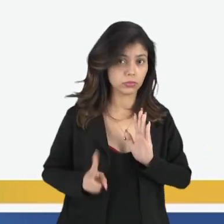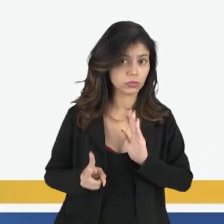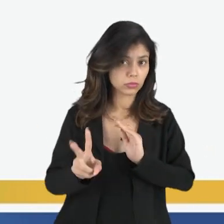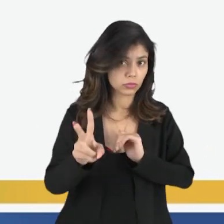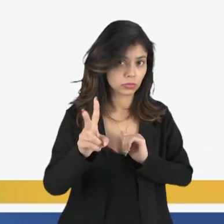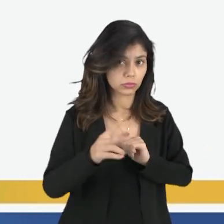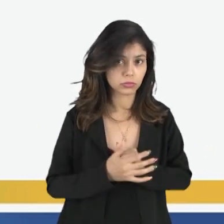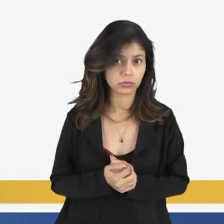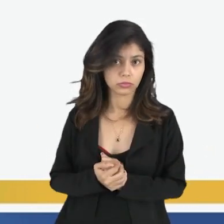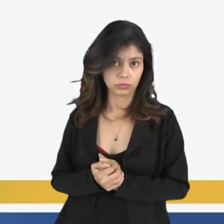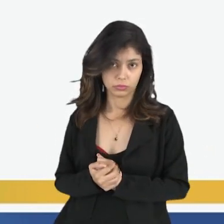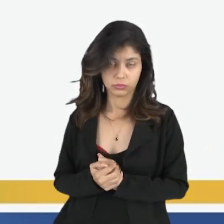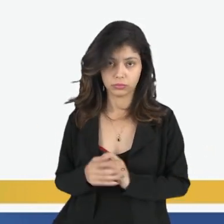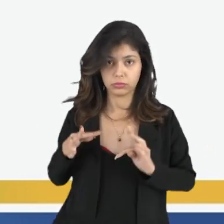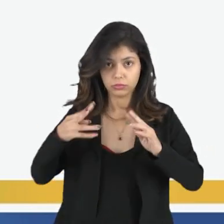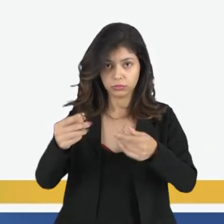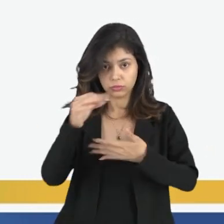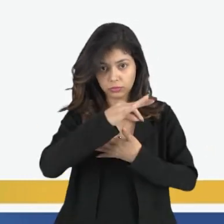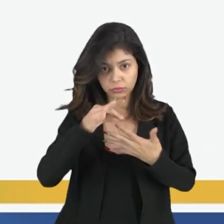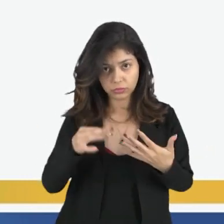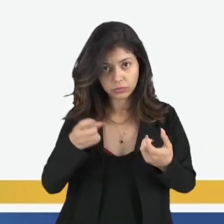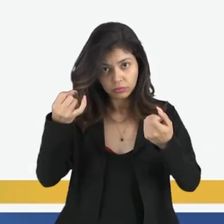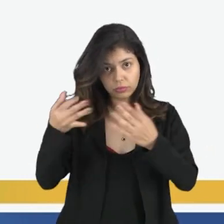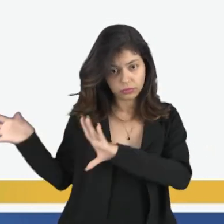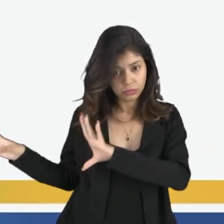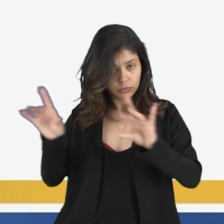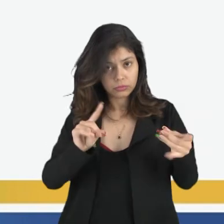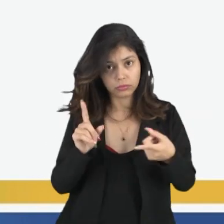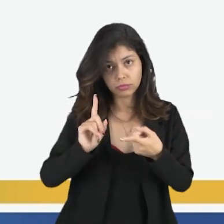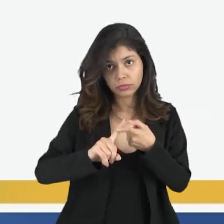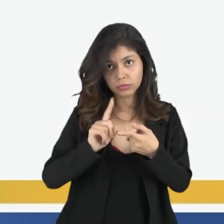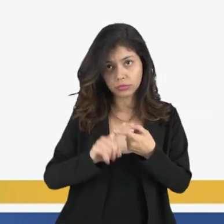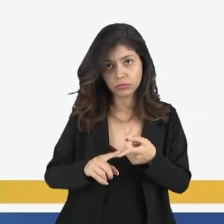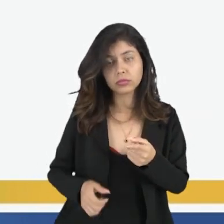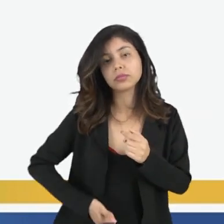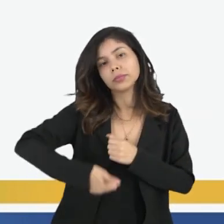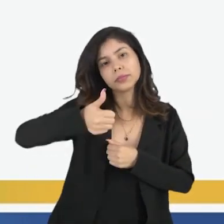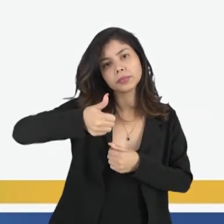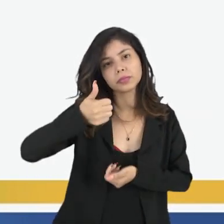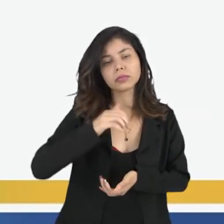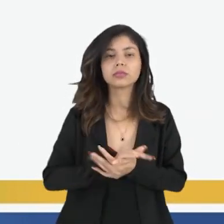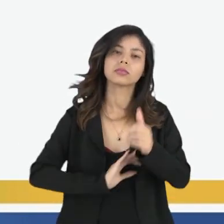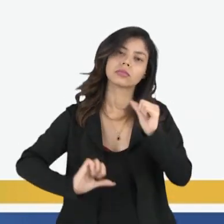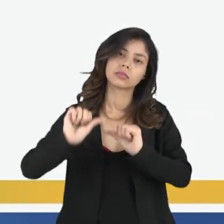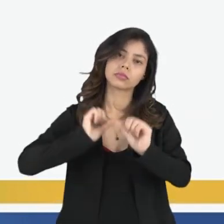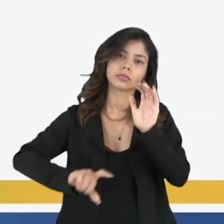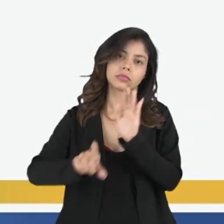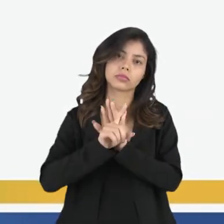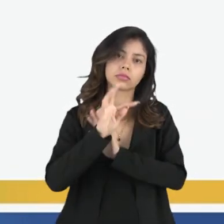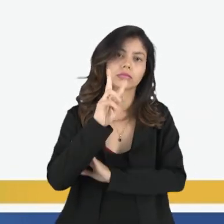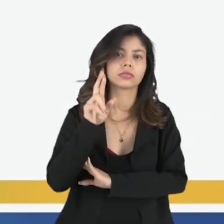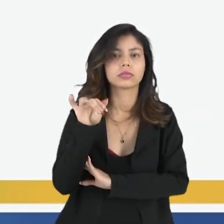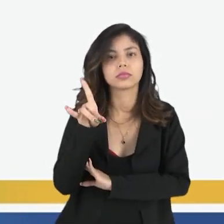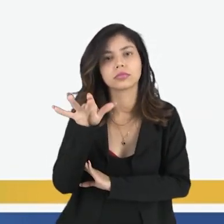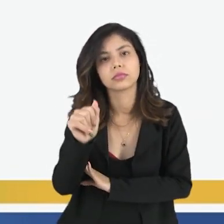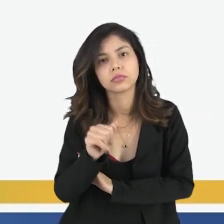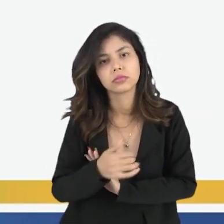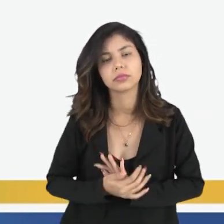permanece constante. Todas elas estão se remetendo à primeira lei da transformação da